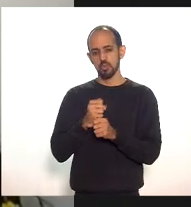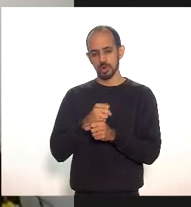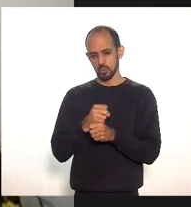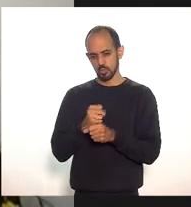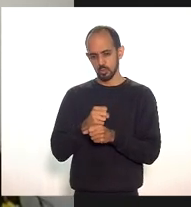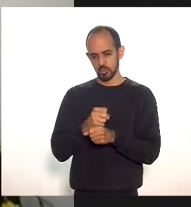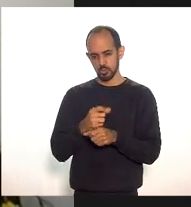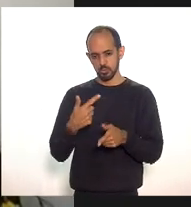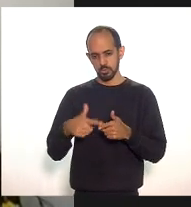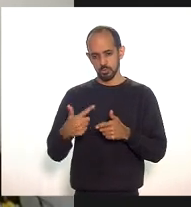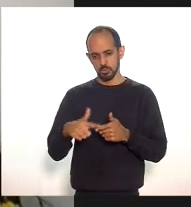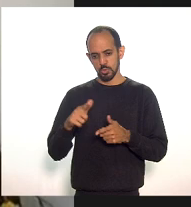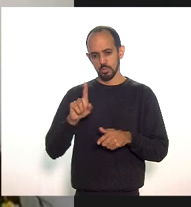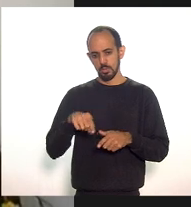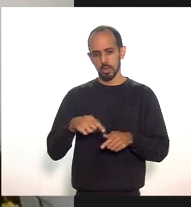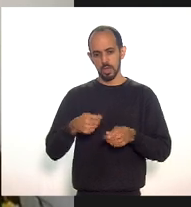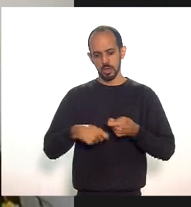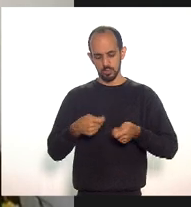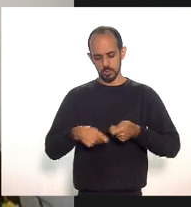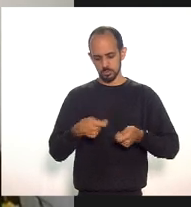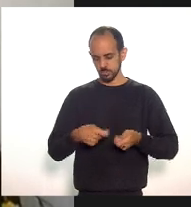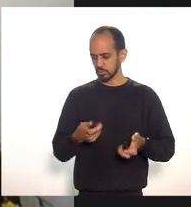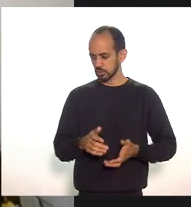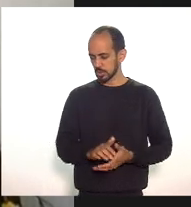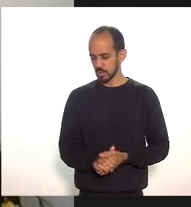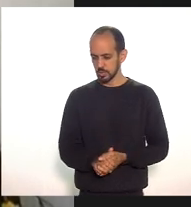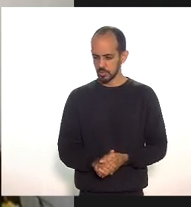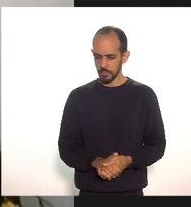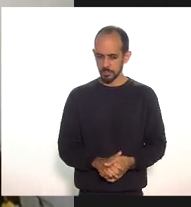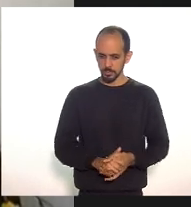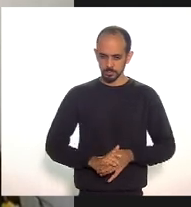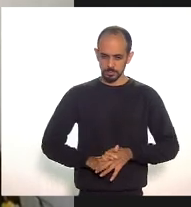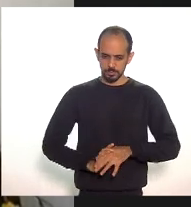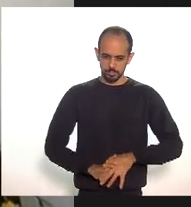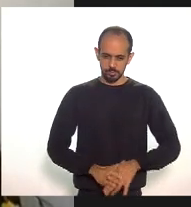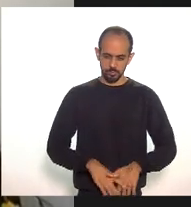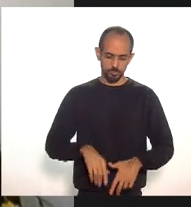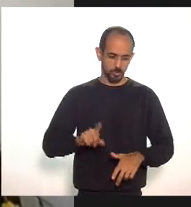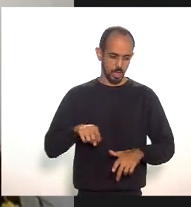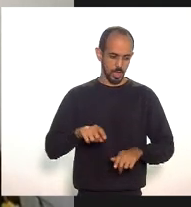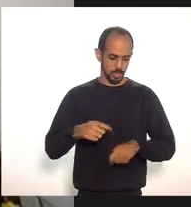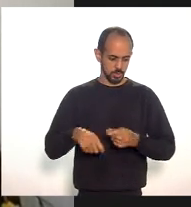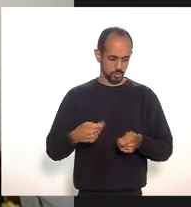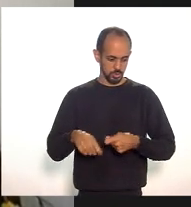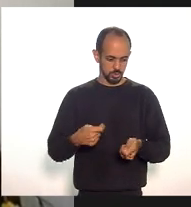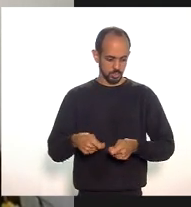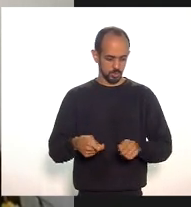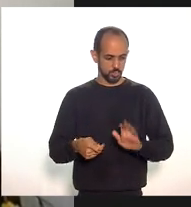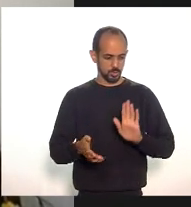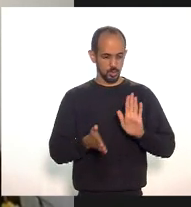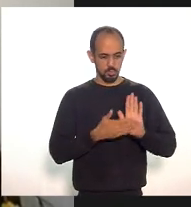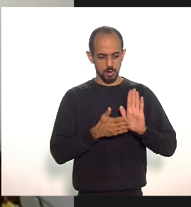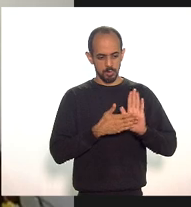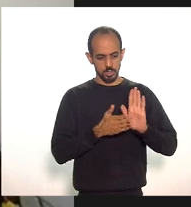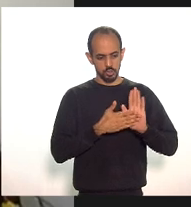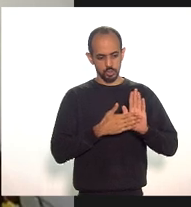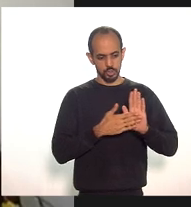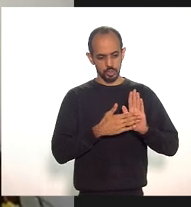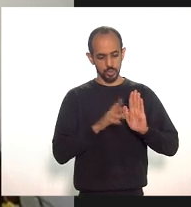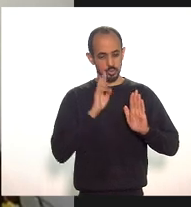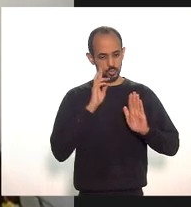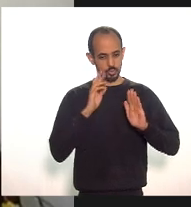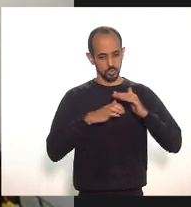a questão é da gestão mas estão que tá comprometida com o empresariado